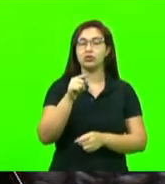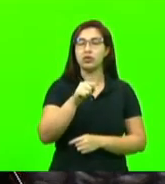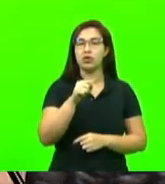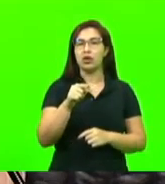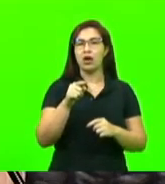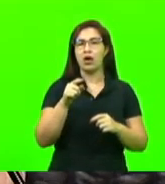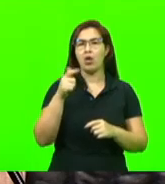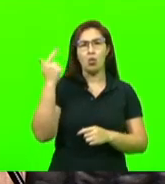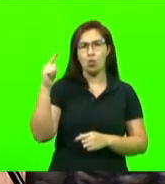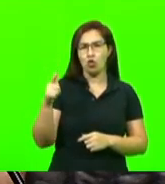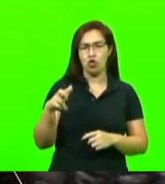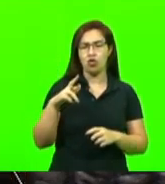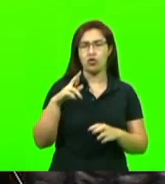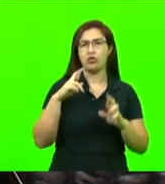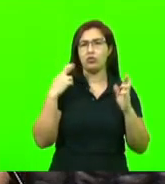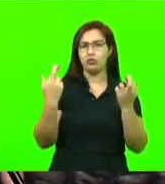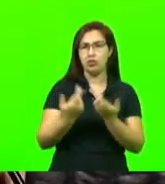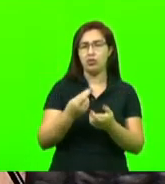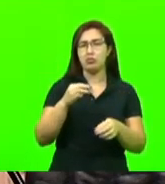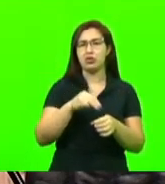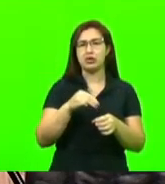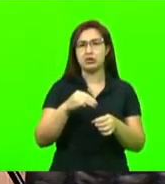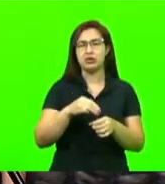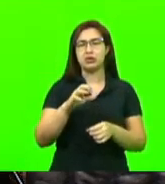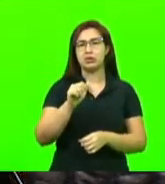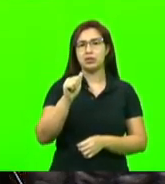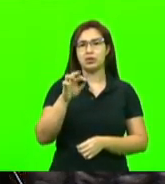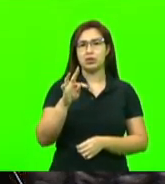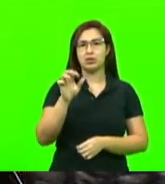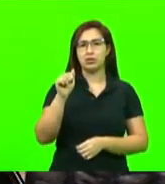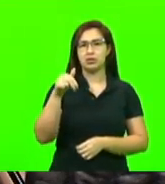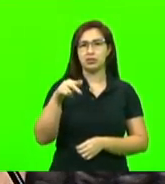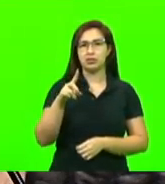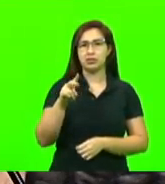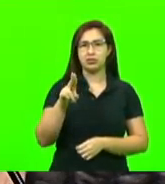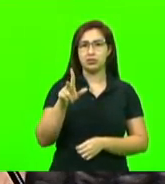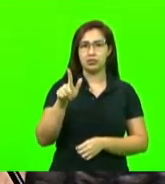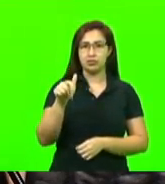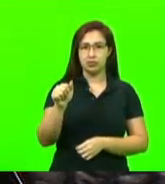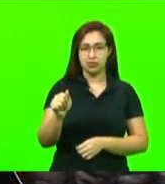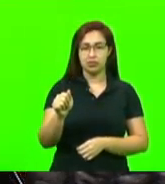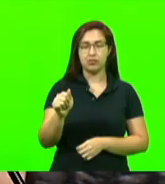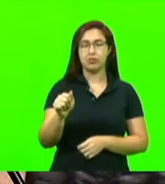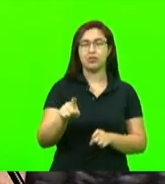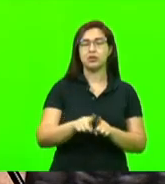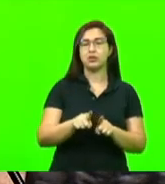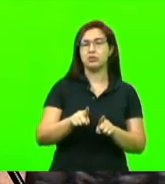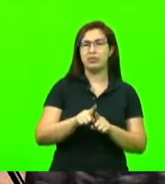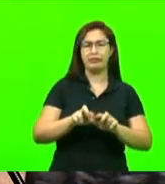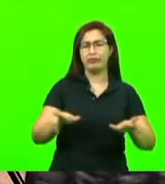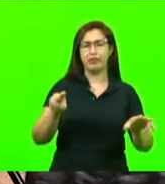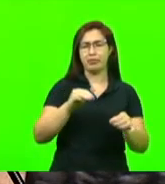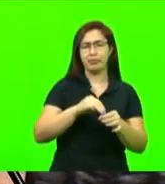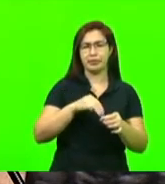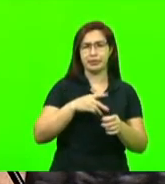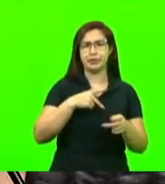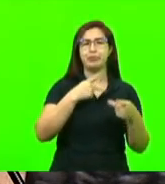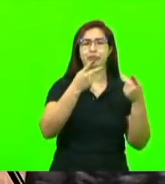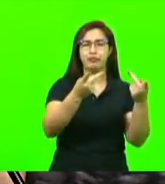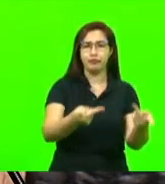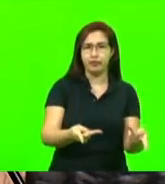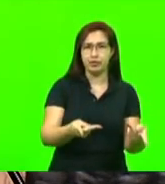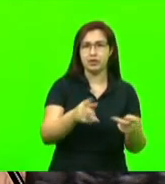outros municípios, Catanduvas, Ida Peritiba, enfim, diversos municípios da região do